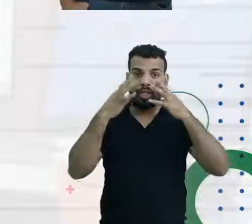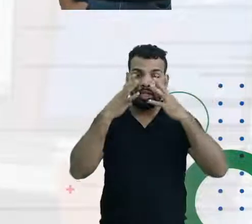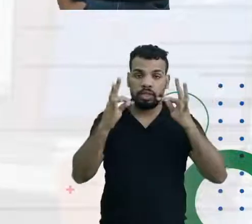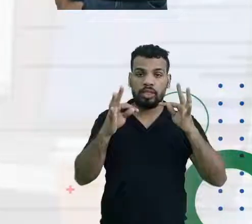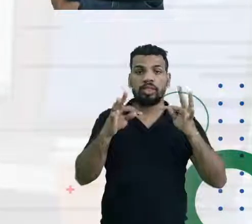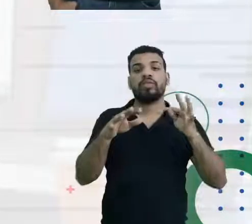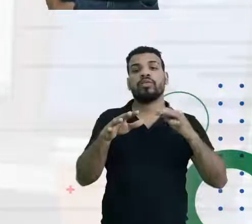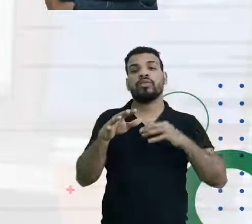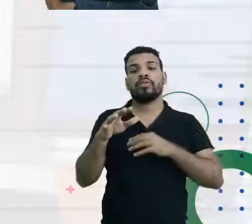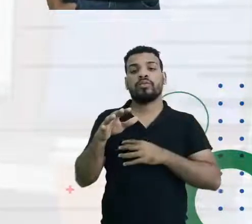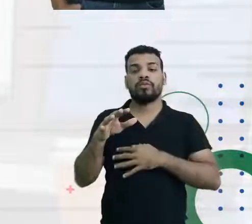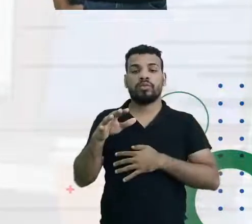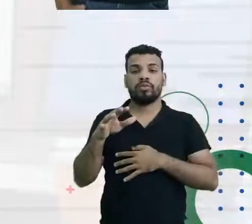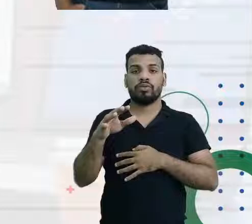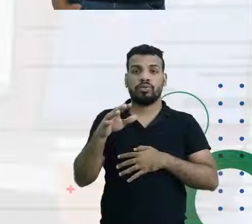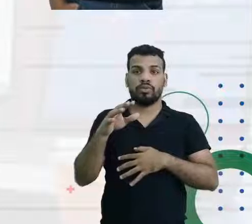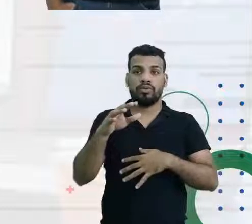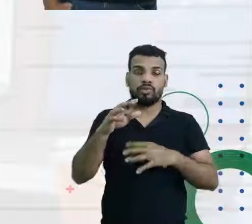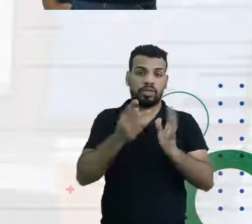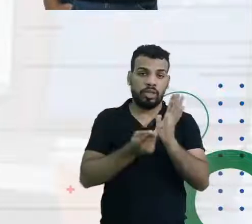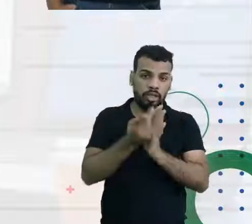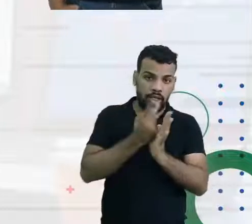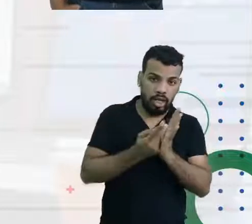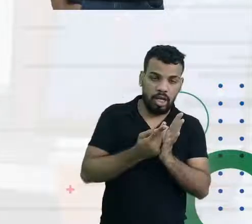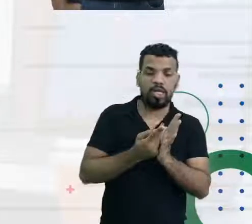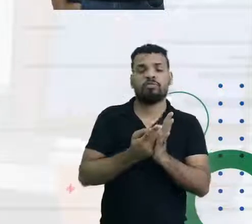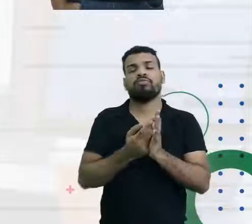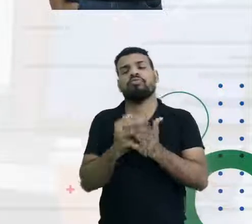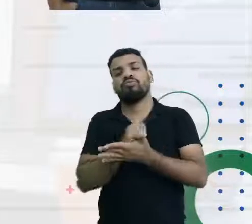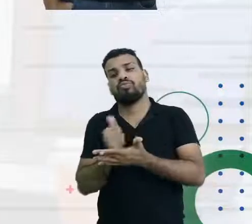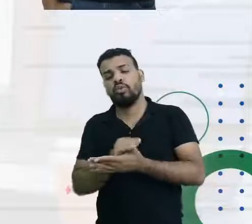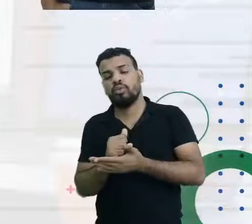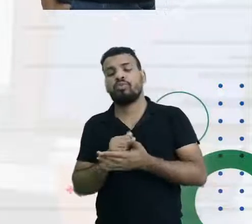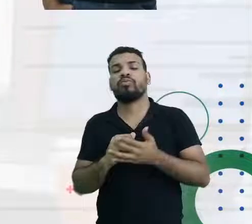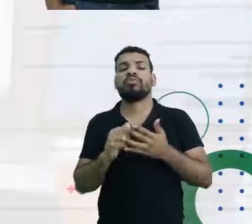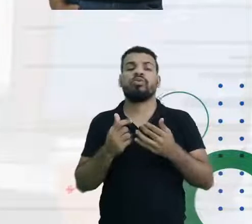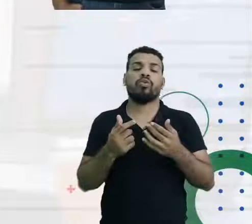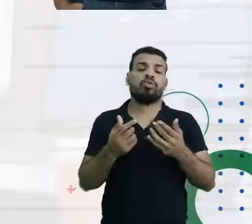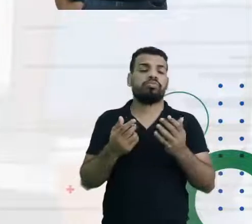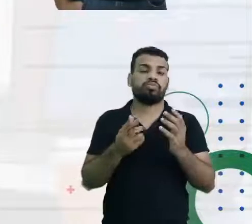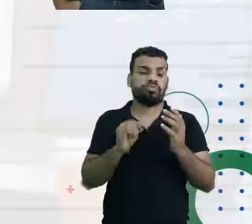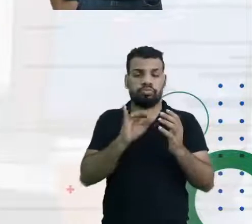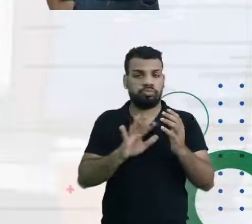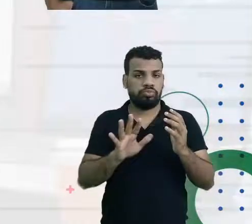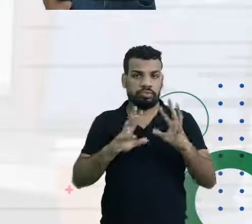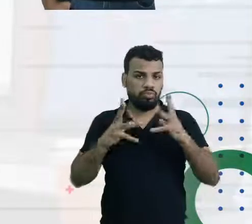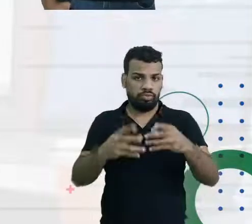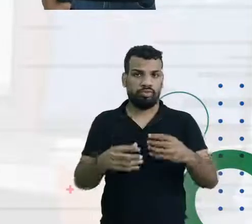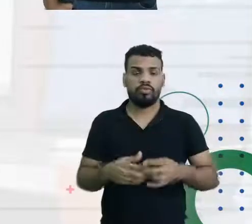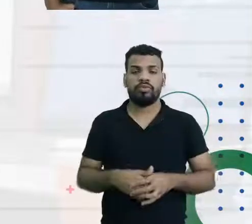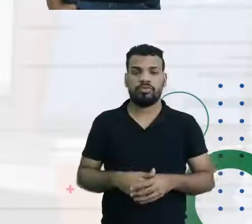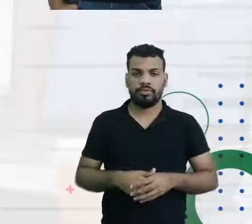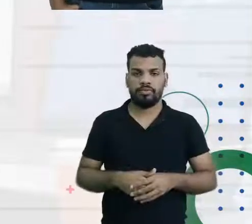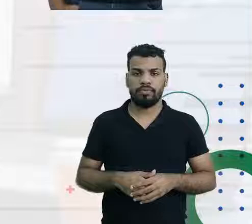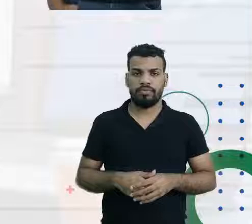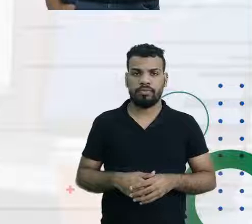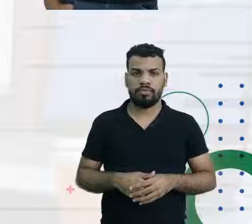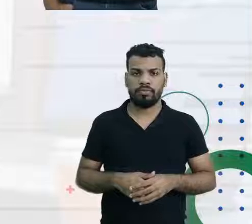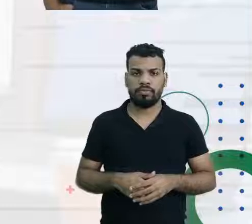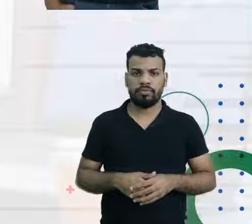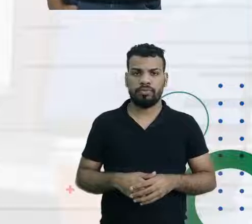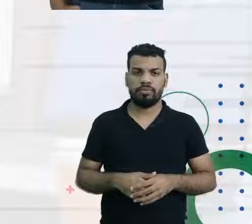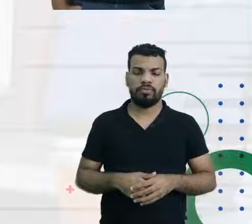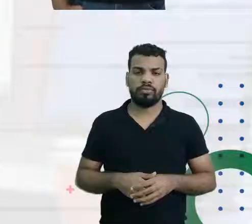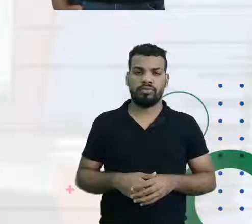bordas quadriculadas do desenho ou do jogo, da ilustração no geral, né? Uma das coisas do pixel art, que também